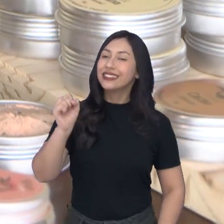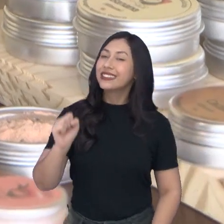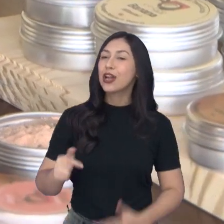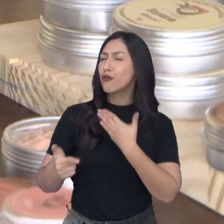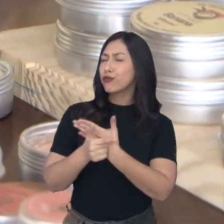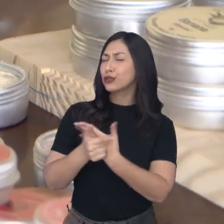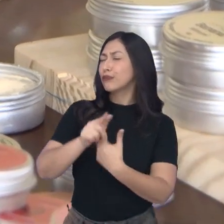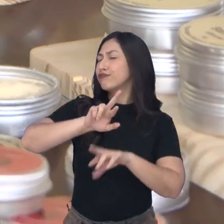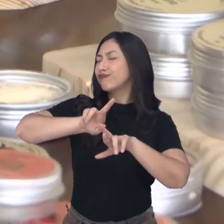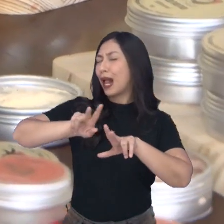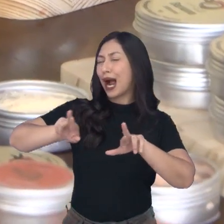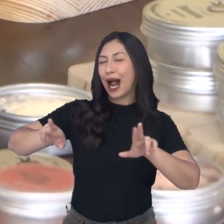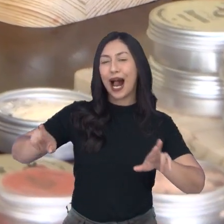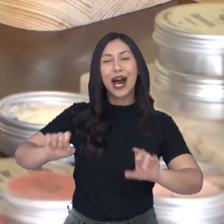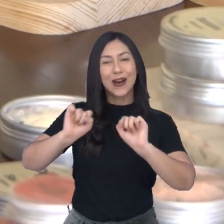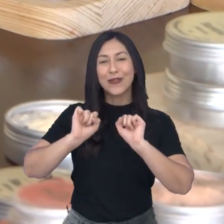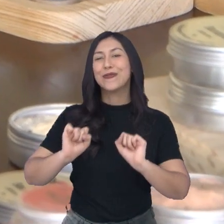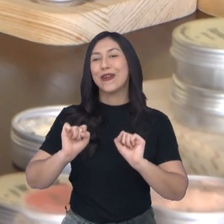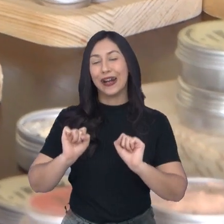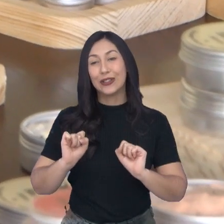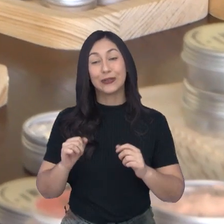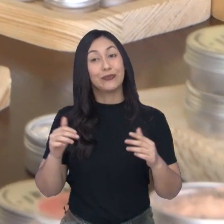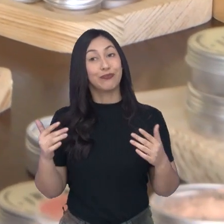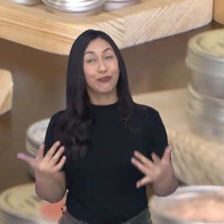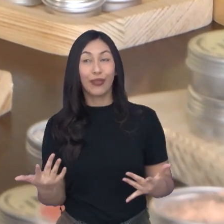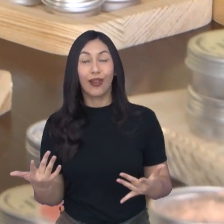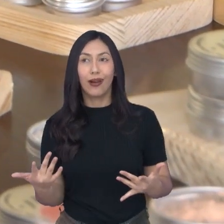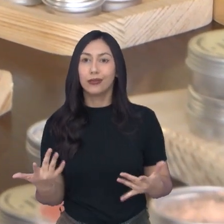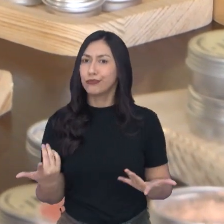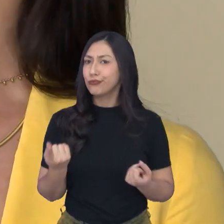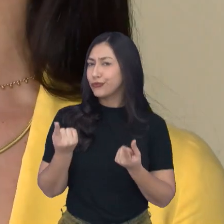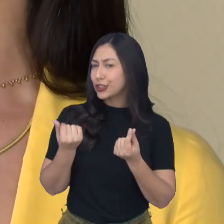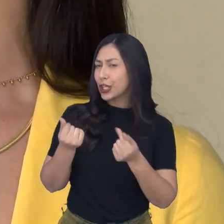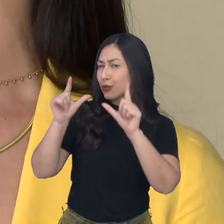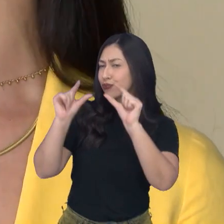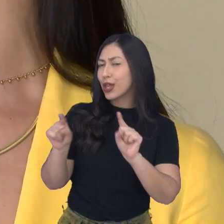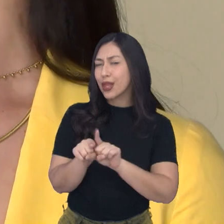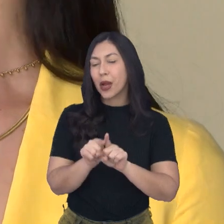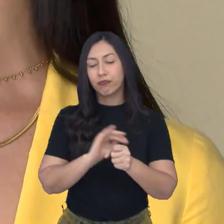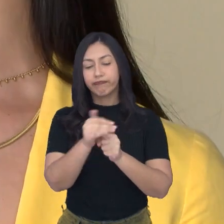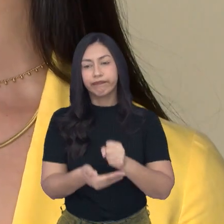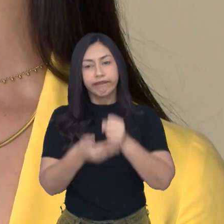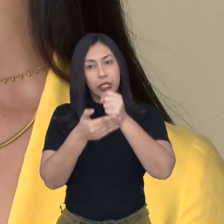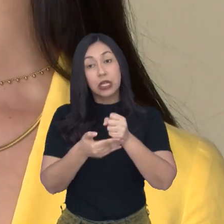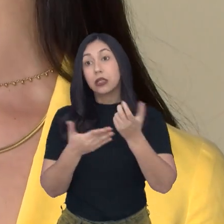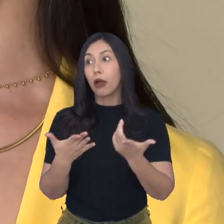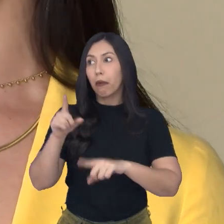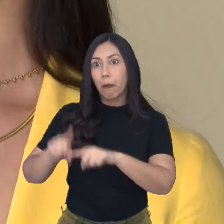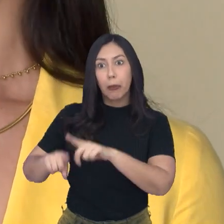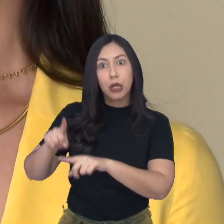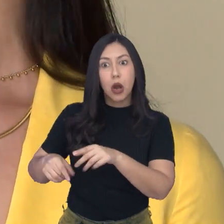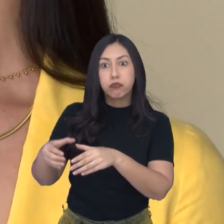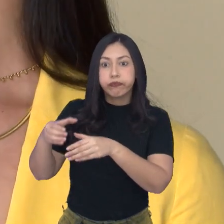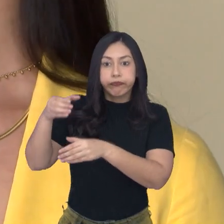né? A gente compra um produto para diversas funções. Então, é economia, né? Sustentabilidade em questão de embalagem, nossas embalagens